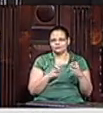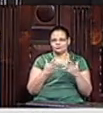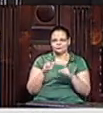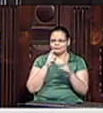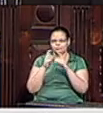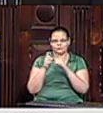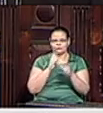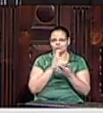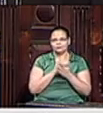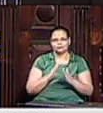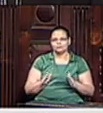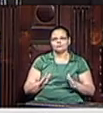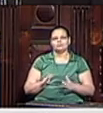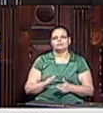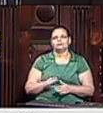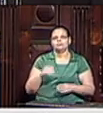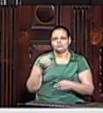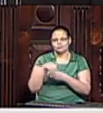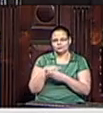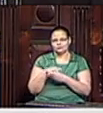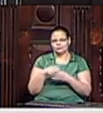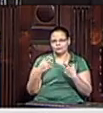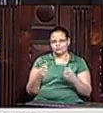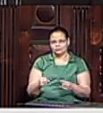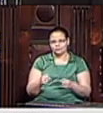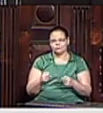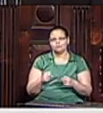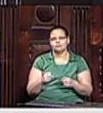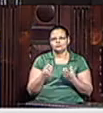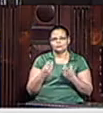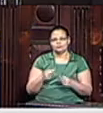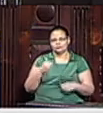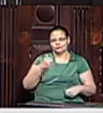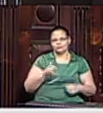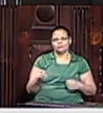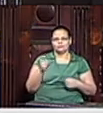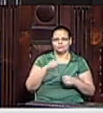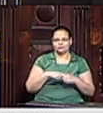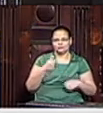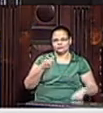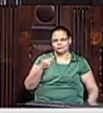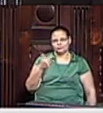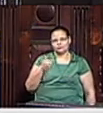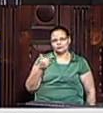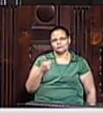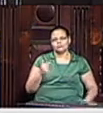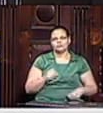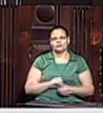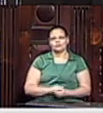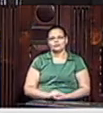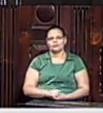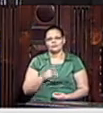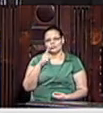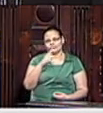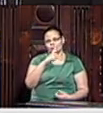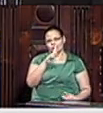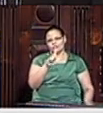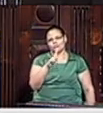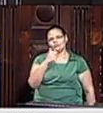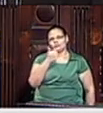encerra a discussão. Em votação, os senhores que aprovam nessa comissão, aprovado em primeira, retorna em segunda. O